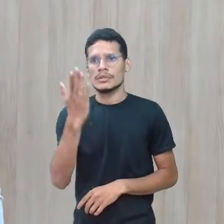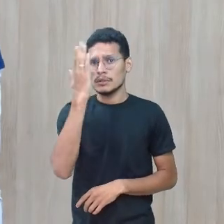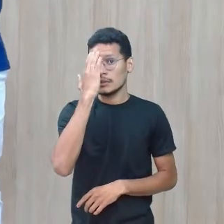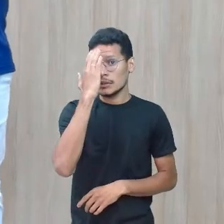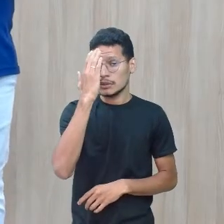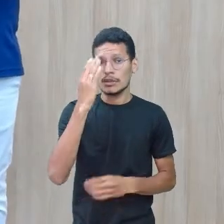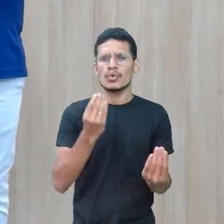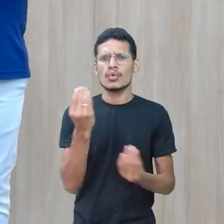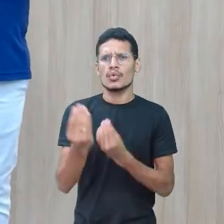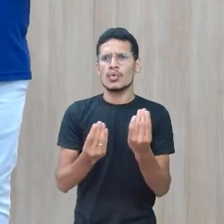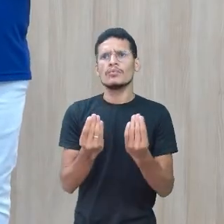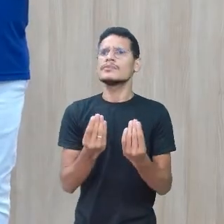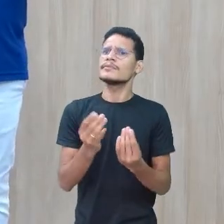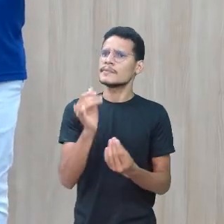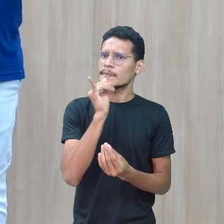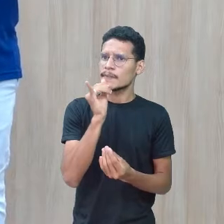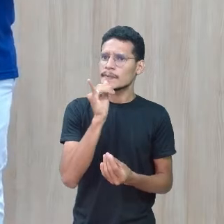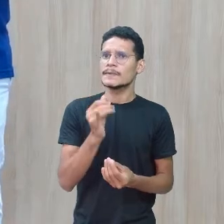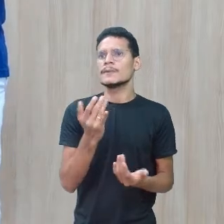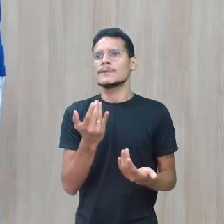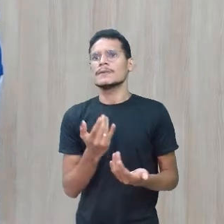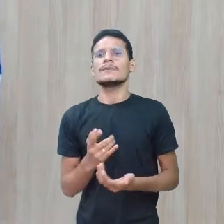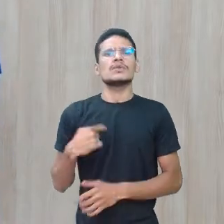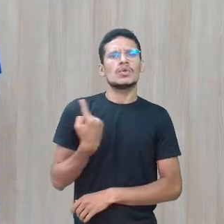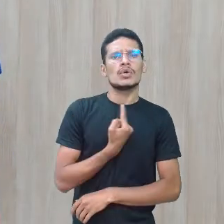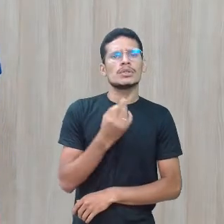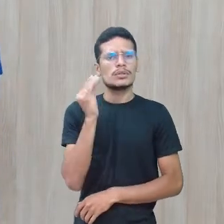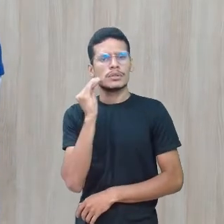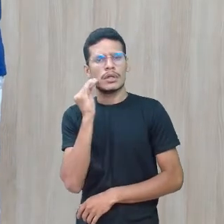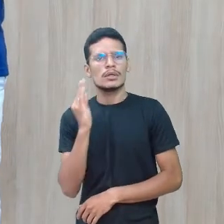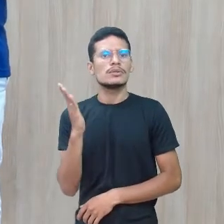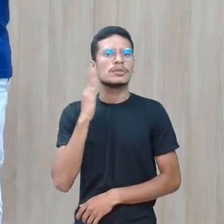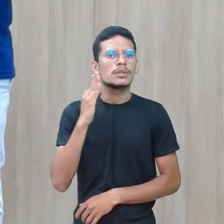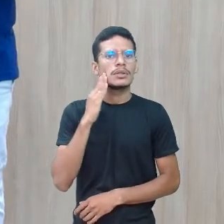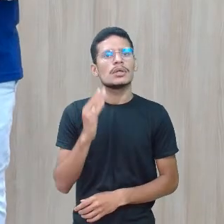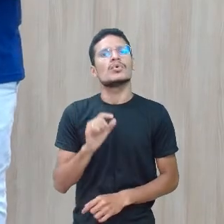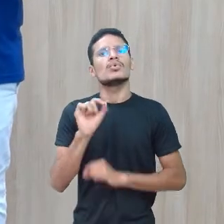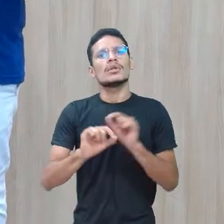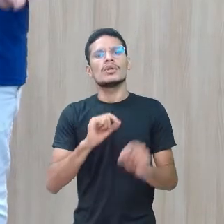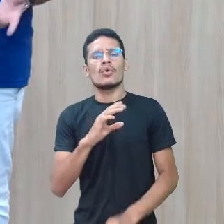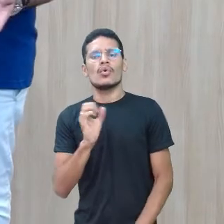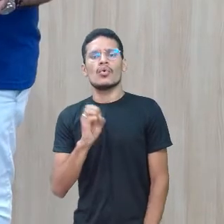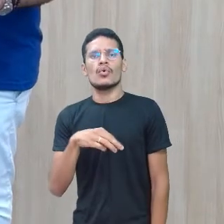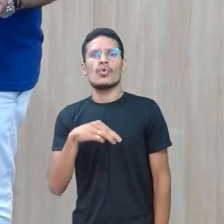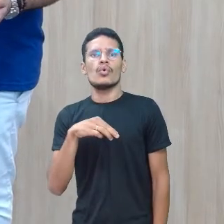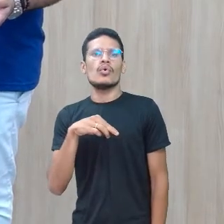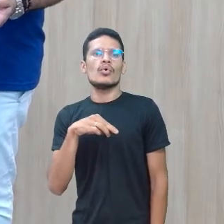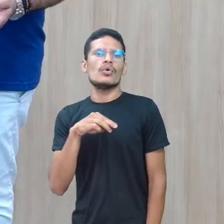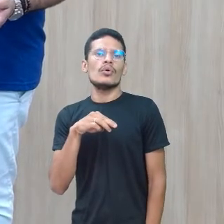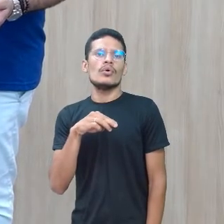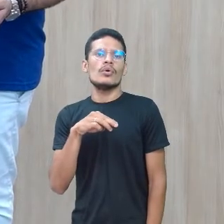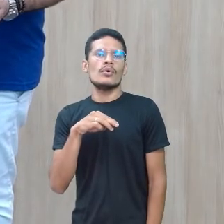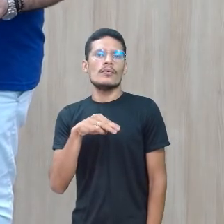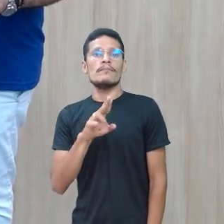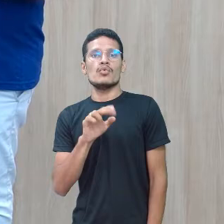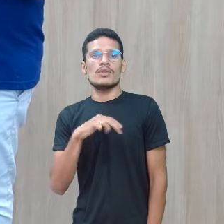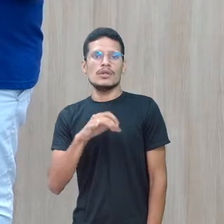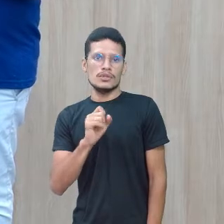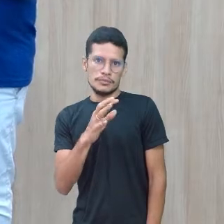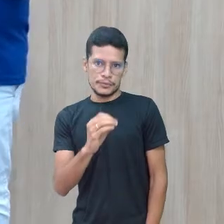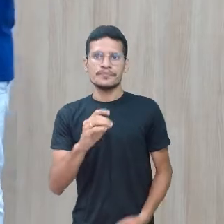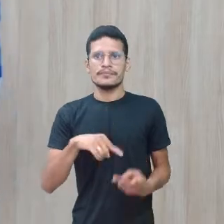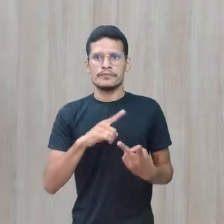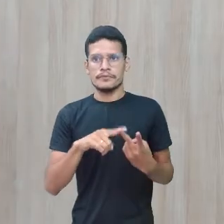foi isso, né? Então a gente tem que tentar entender um pouco, né, o que foi o comunismo, o socialismo, né? Então,